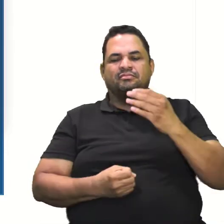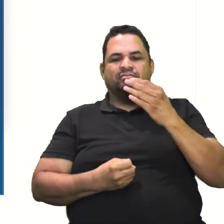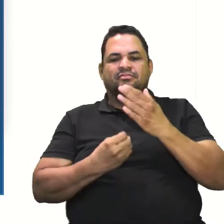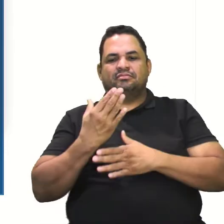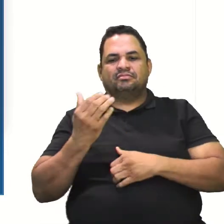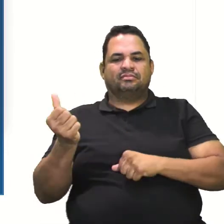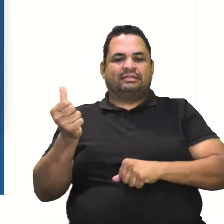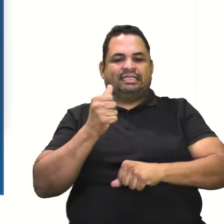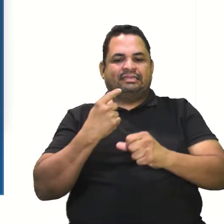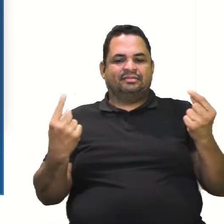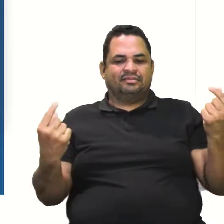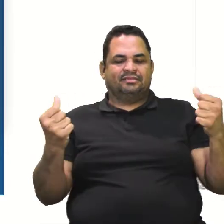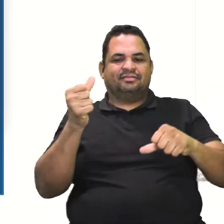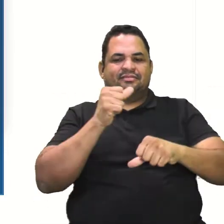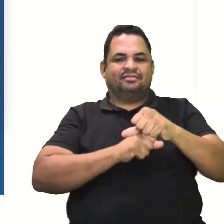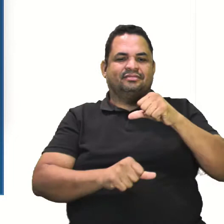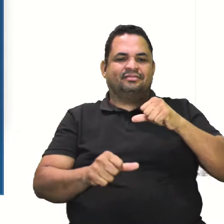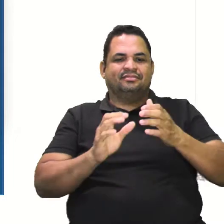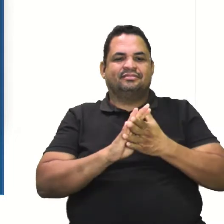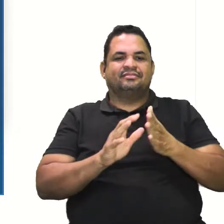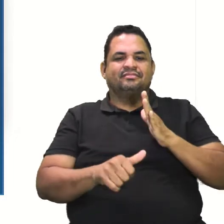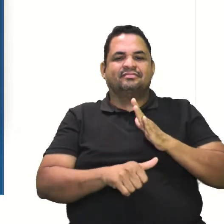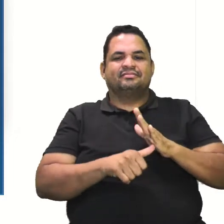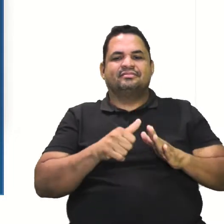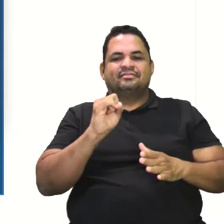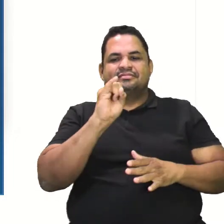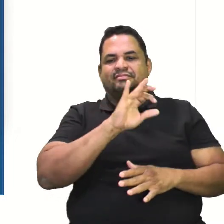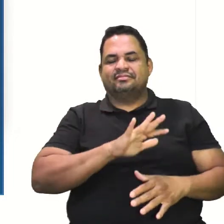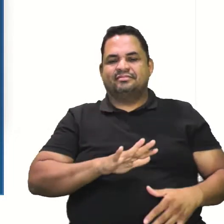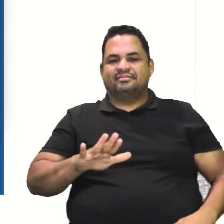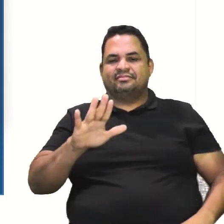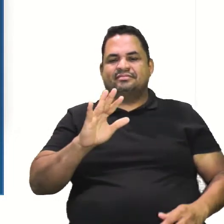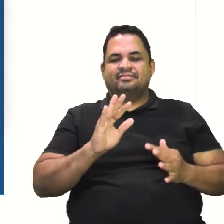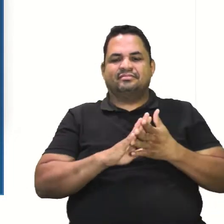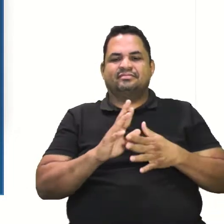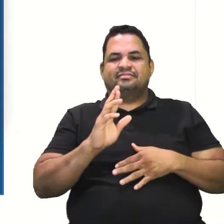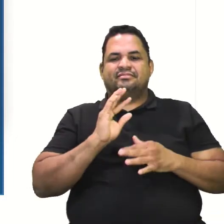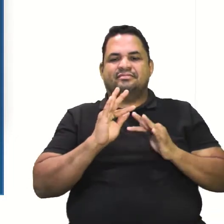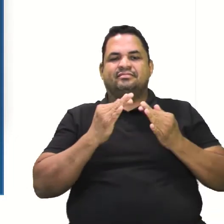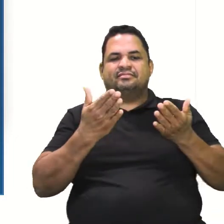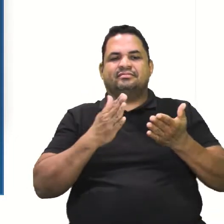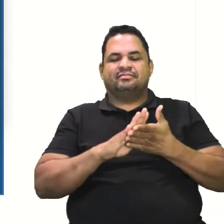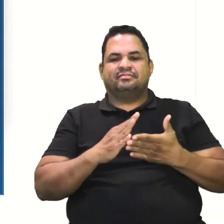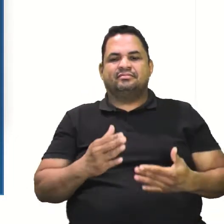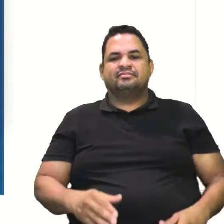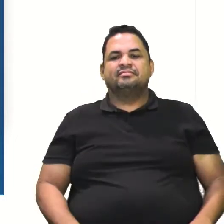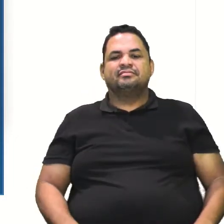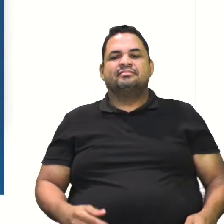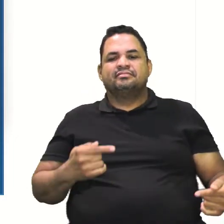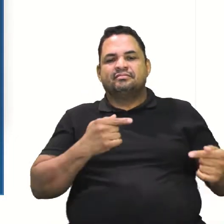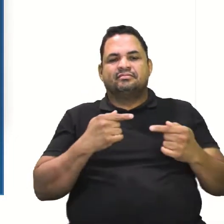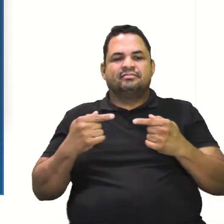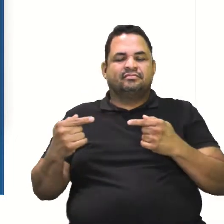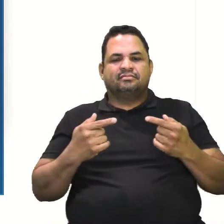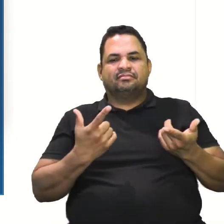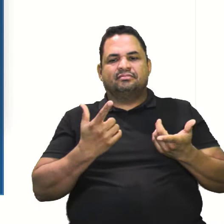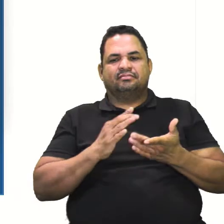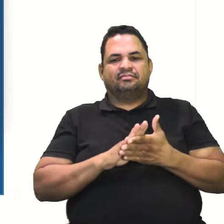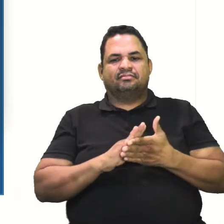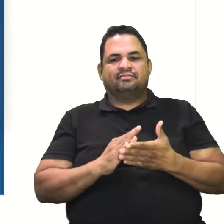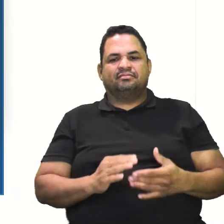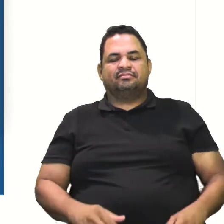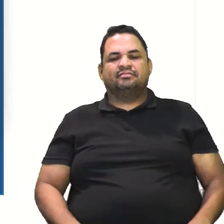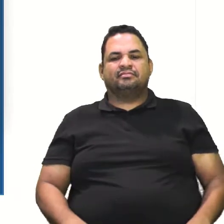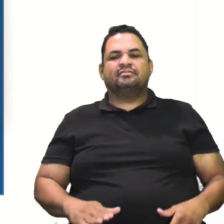tá ao contrário. Primeiro tem que vir as figuras para depois a resposta final, tá? Então, quando você associa essa figura aí a uma